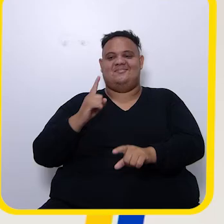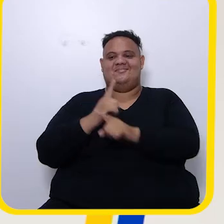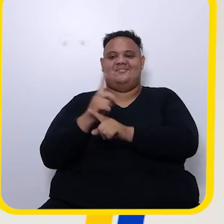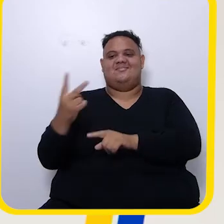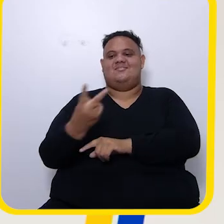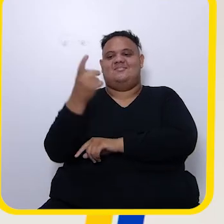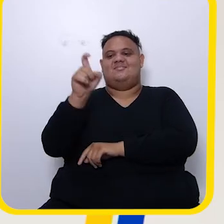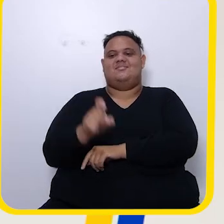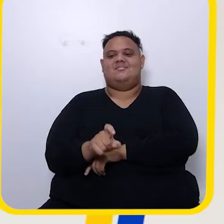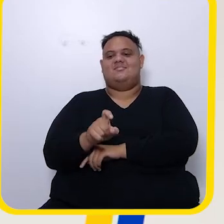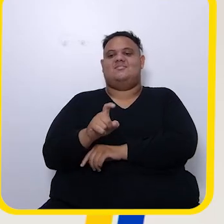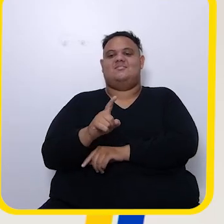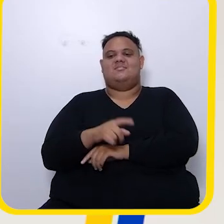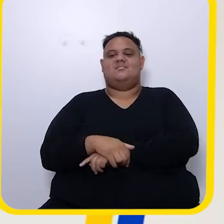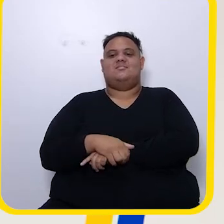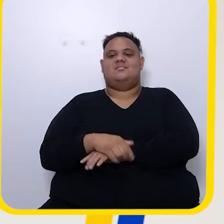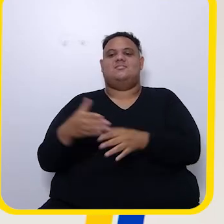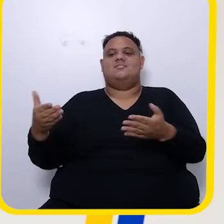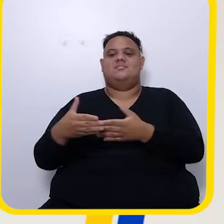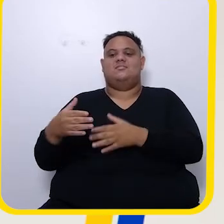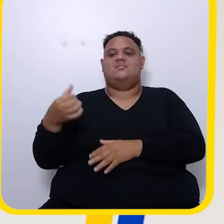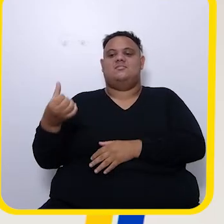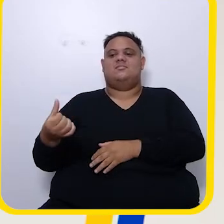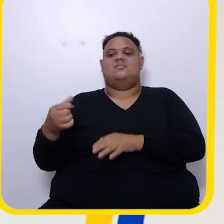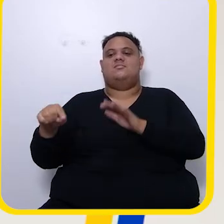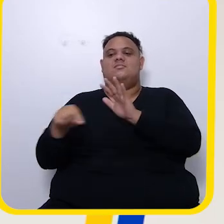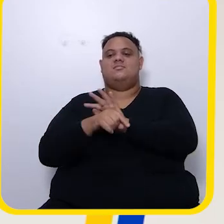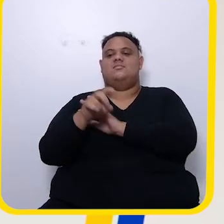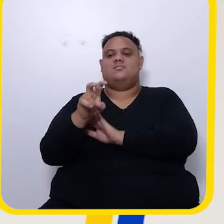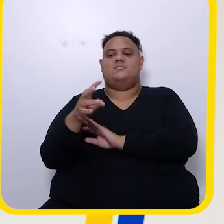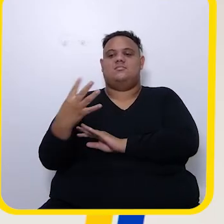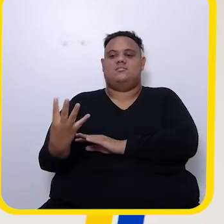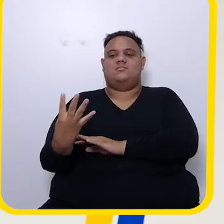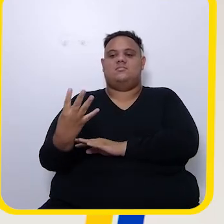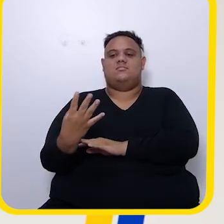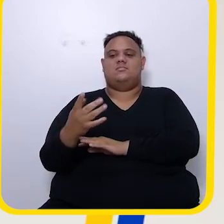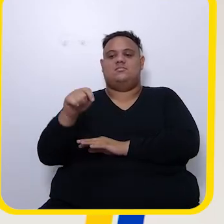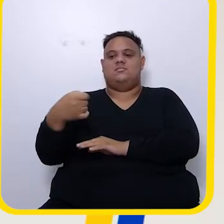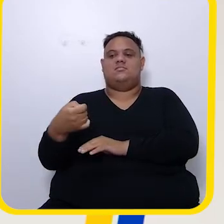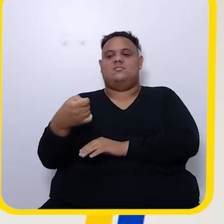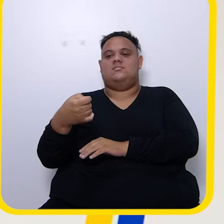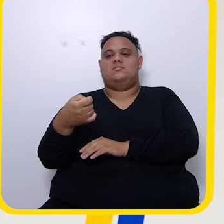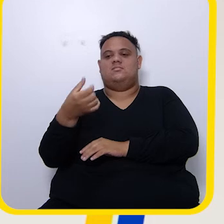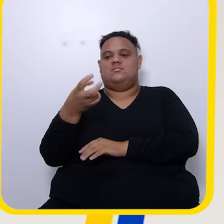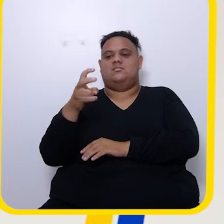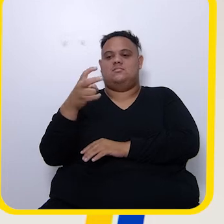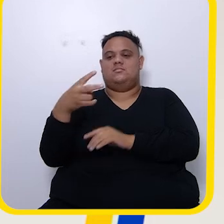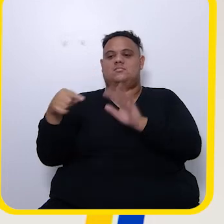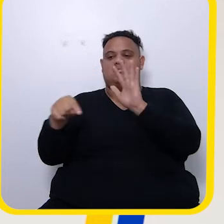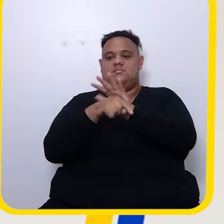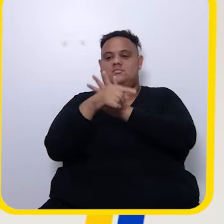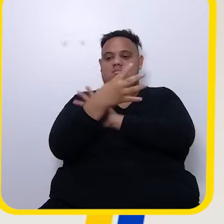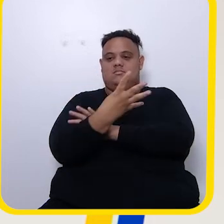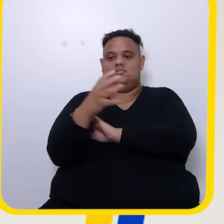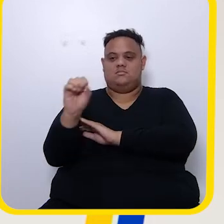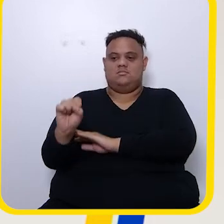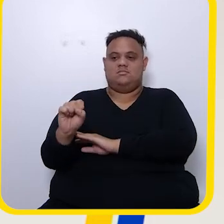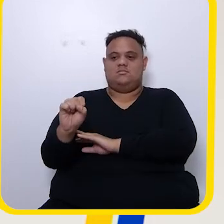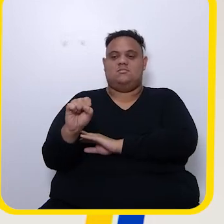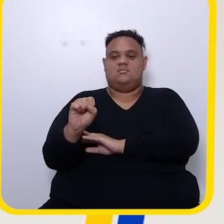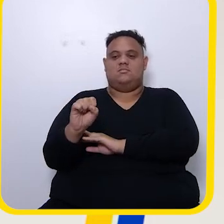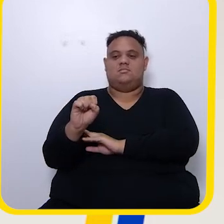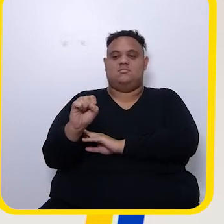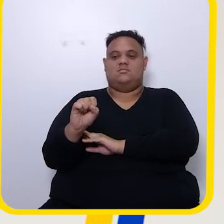para x. Vamos encontrar outro? 6 menos 54, se não é diferente, subtrai. 54 menos 6 dá 48.